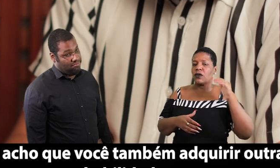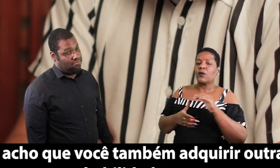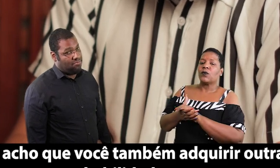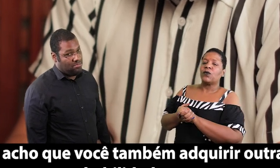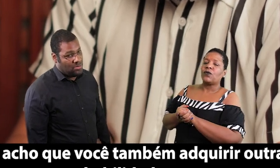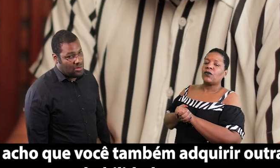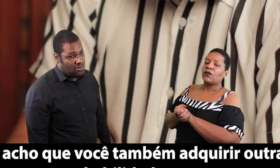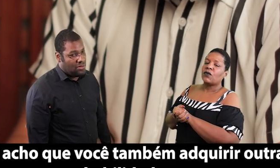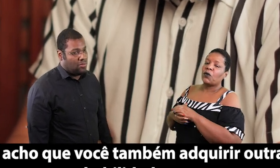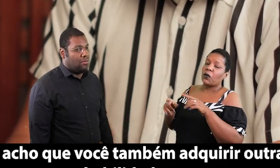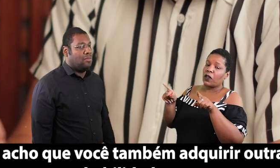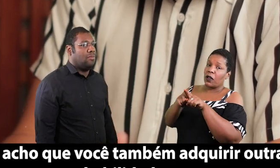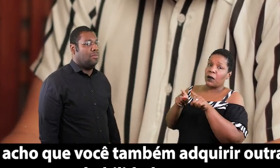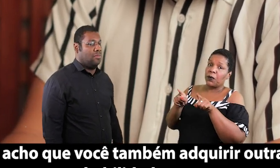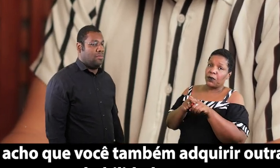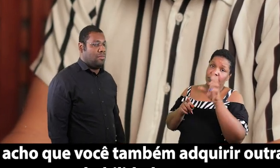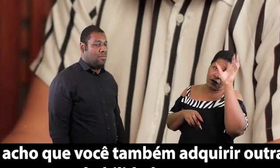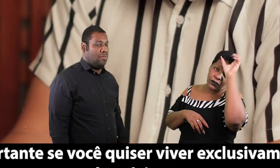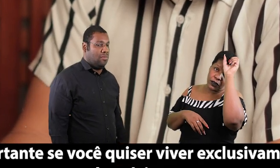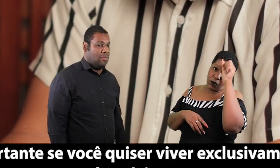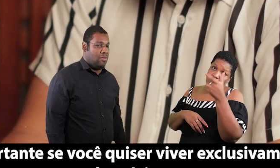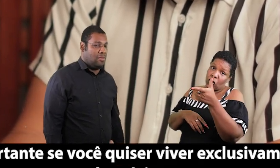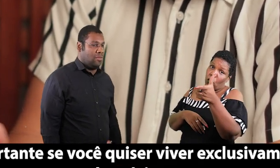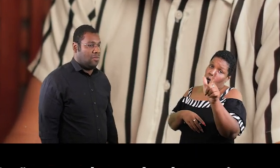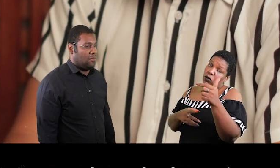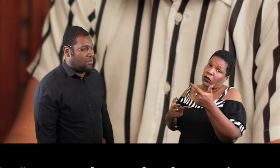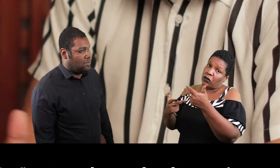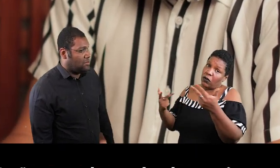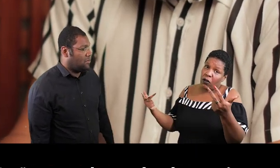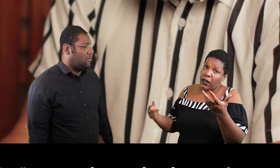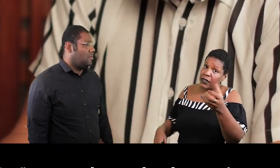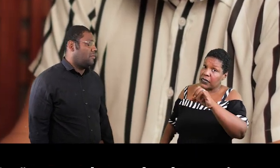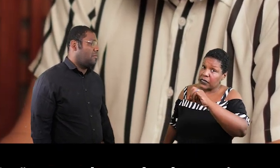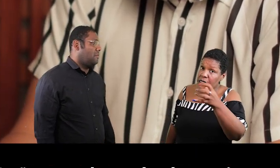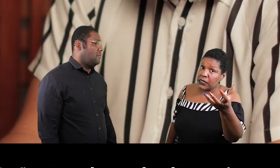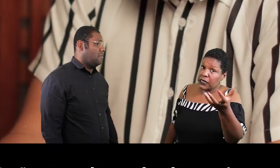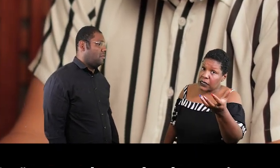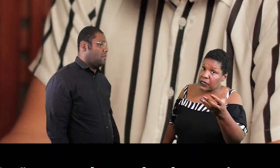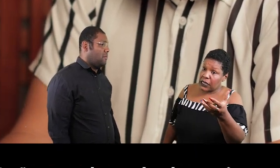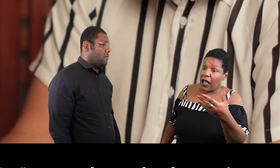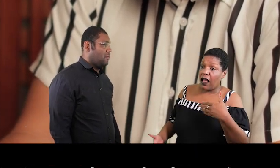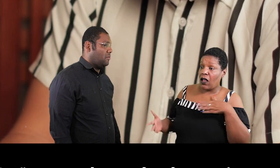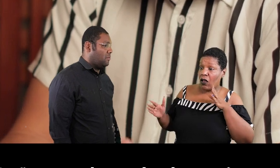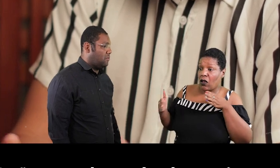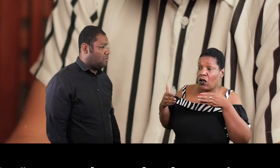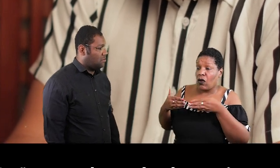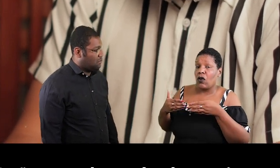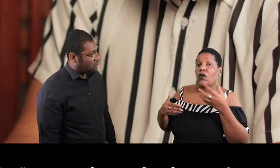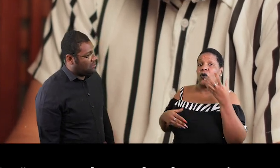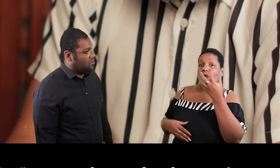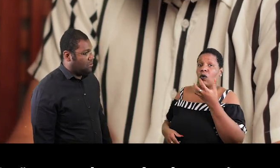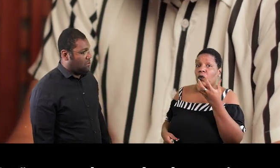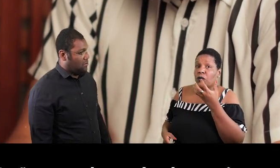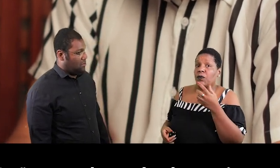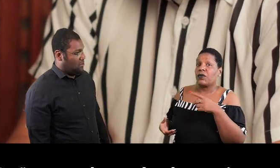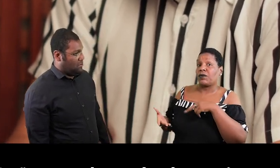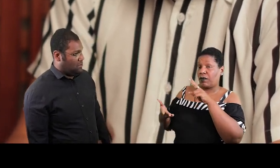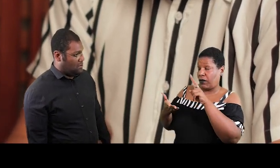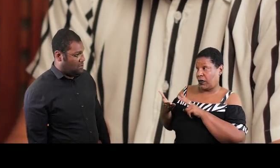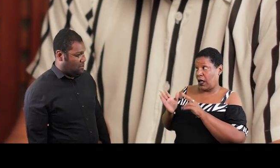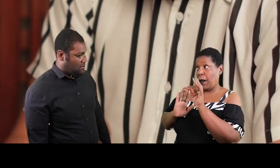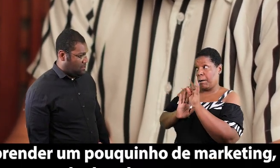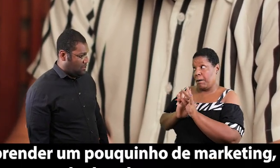também adquirir outras habilidades é importante, se você quiser viver exclusivamente da música. Então aprender a saber ler